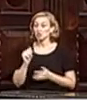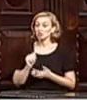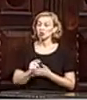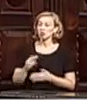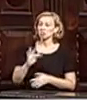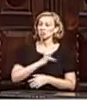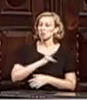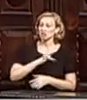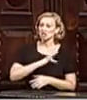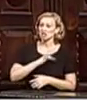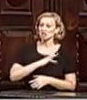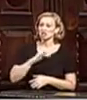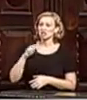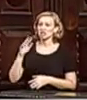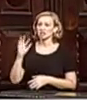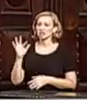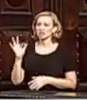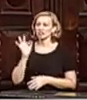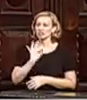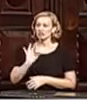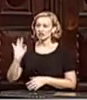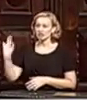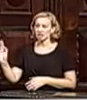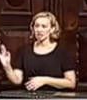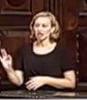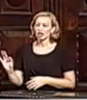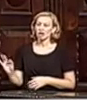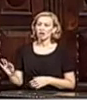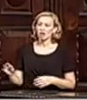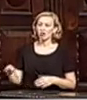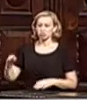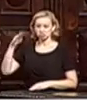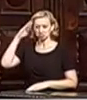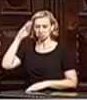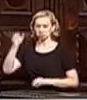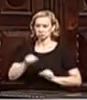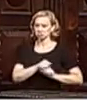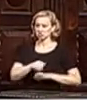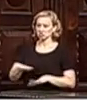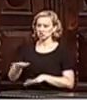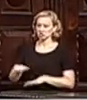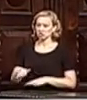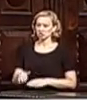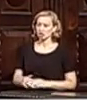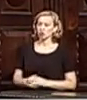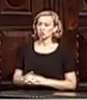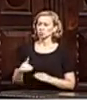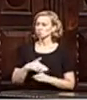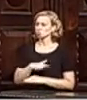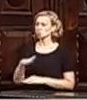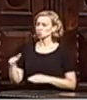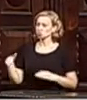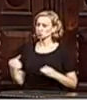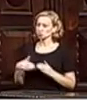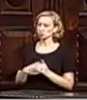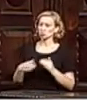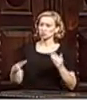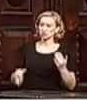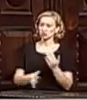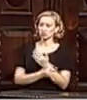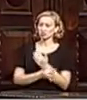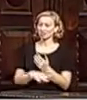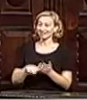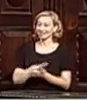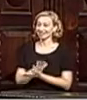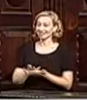Polícia Federal, a Guarda Nacional, a Força Nacional, mas de resultados práticos absolutamente nada